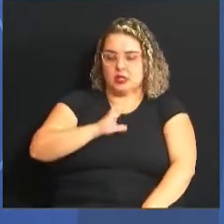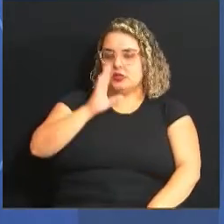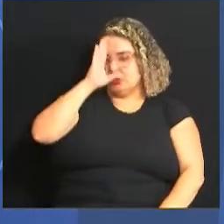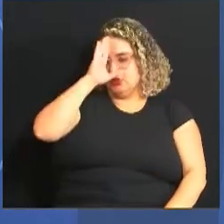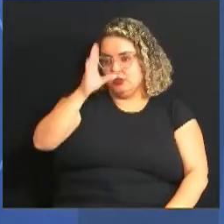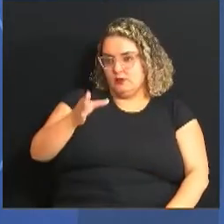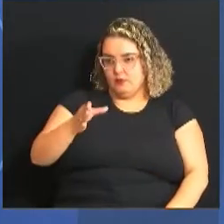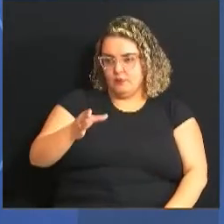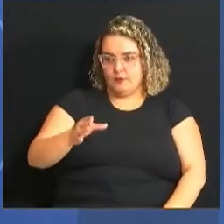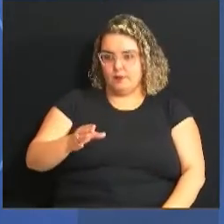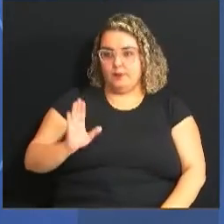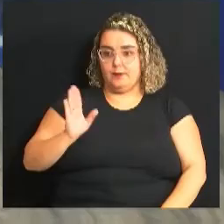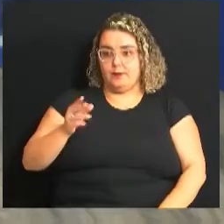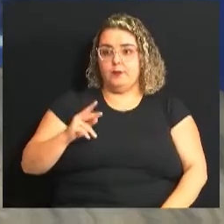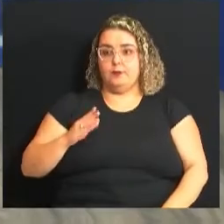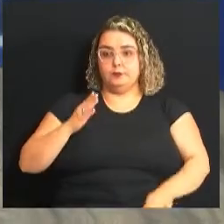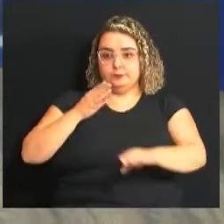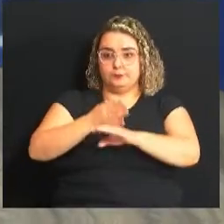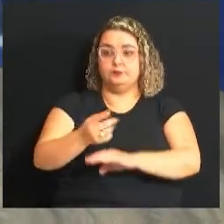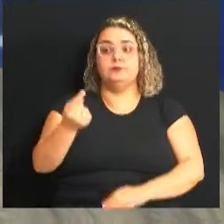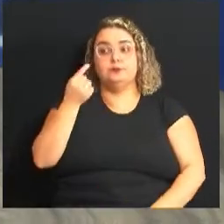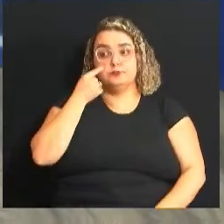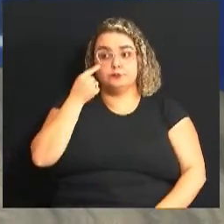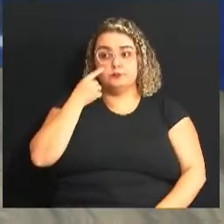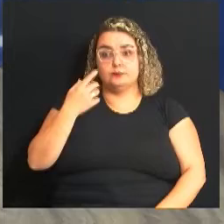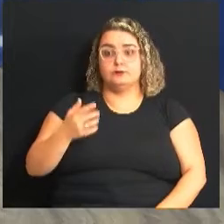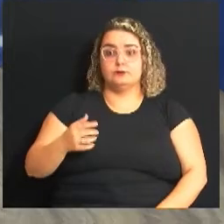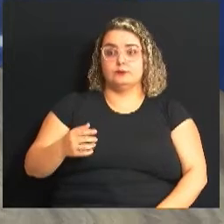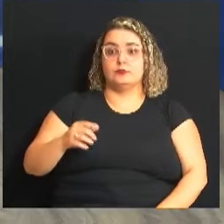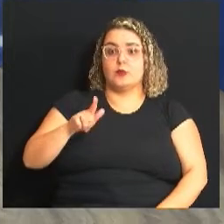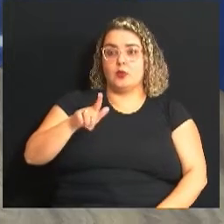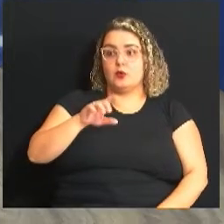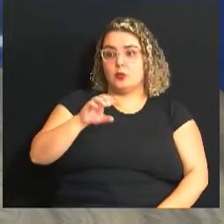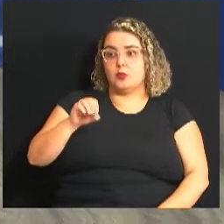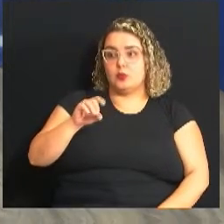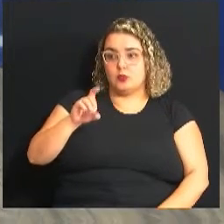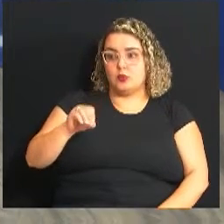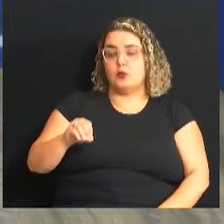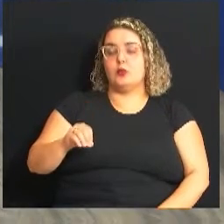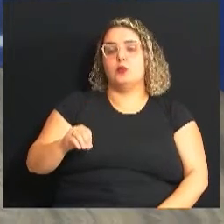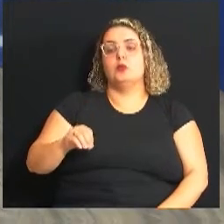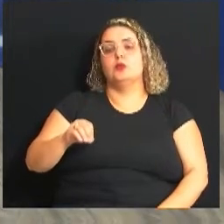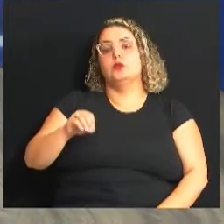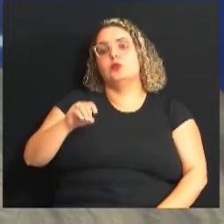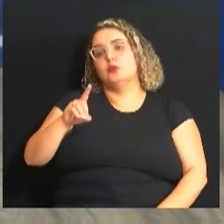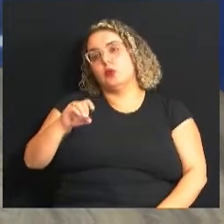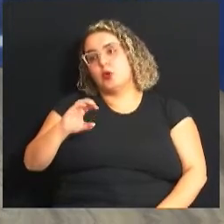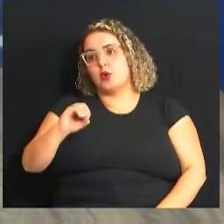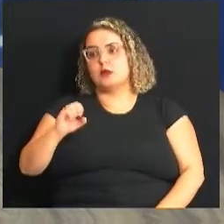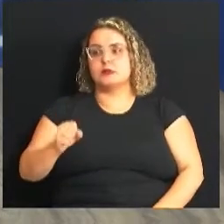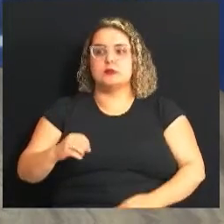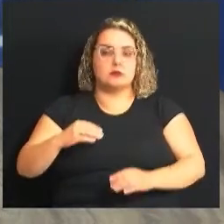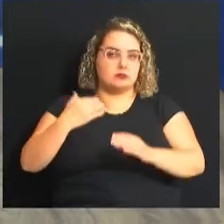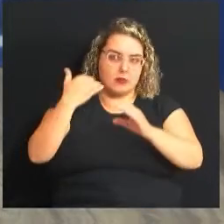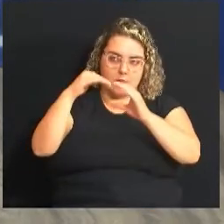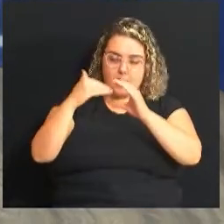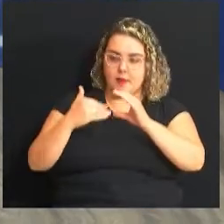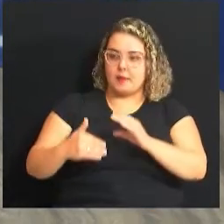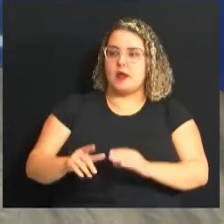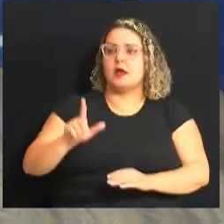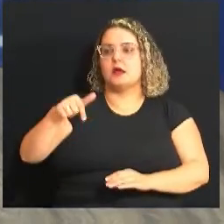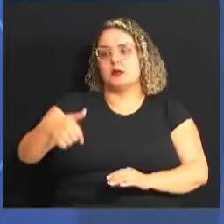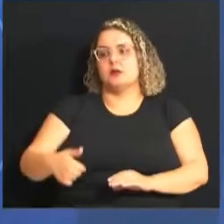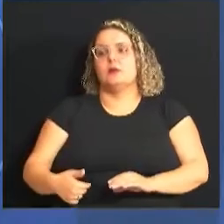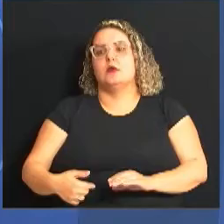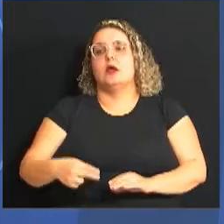já acessei, Gabriel, para dar uma olhada, é um Google Docs que você preenche, coloca os requisitos, lembrando que depois tem que apresentar a nota